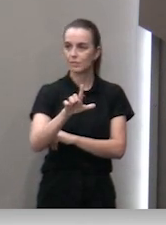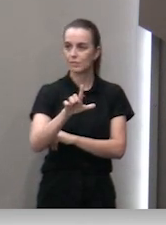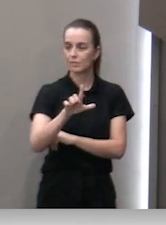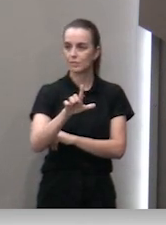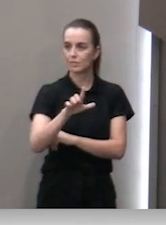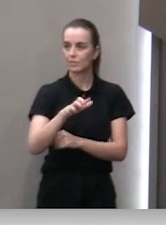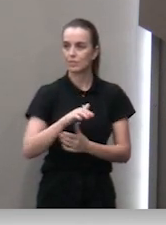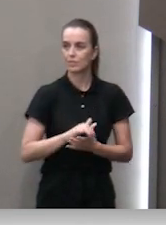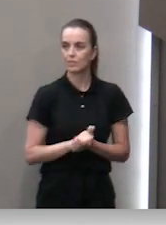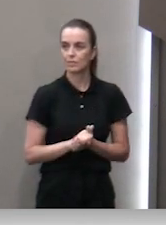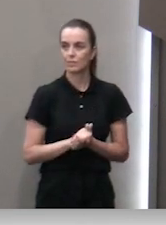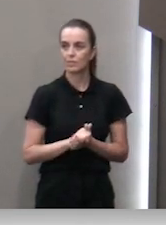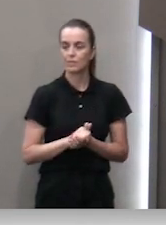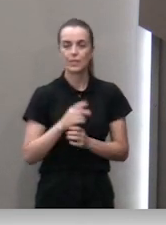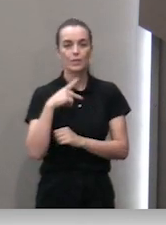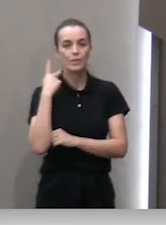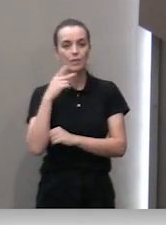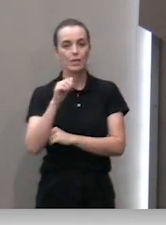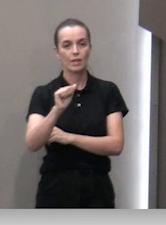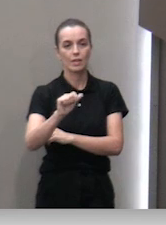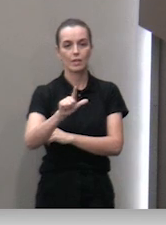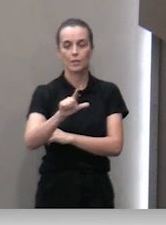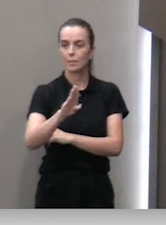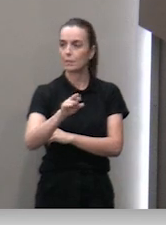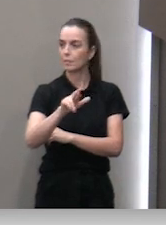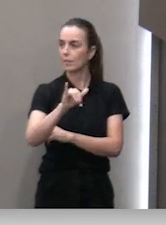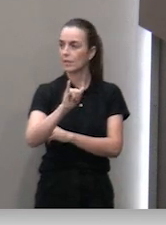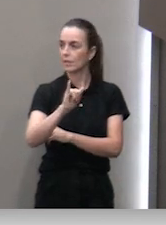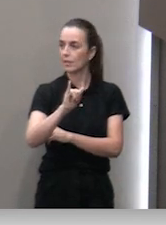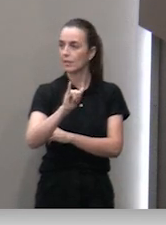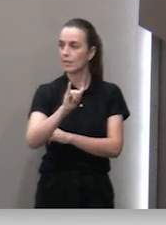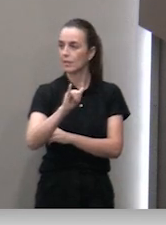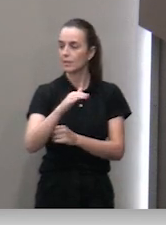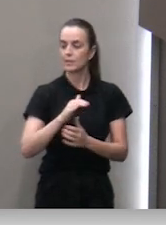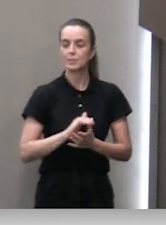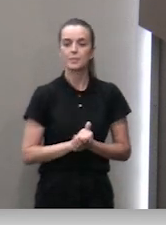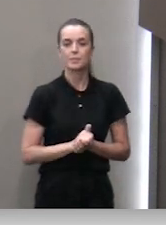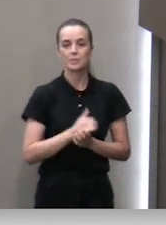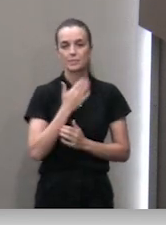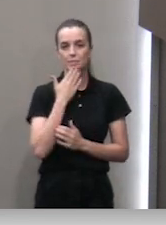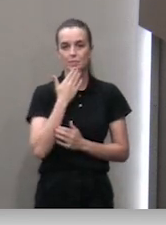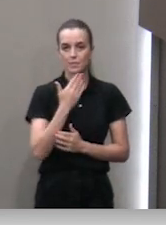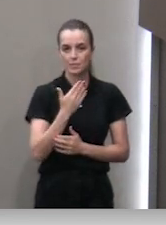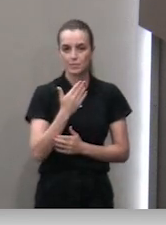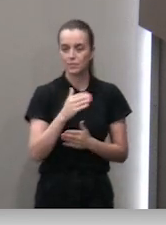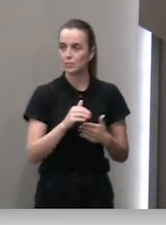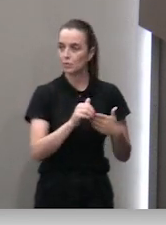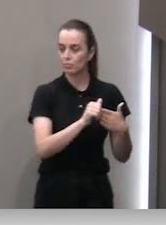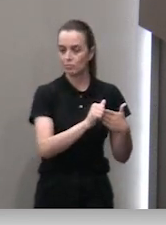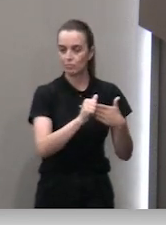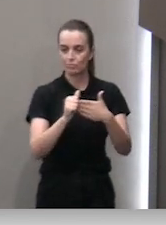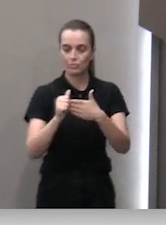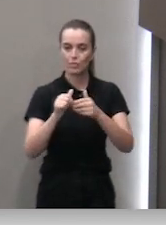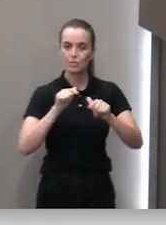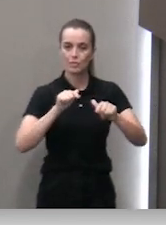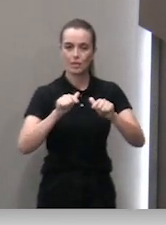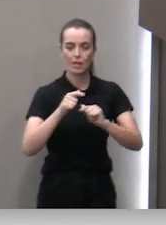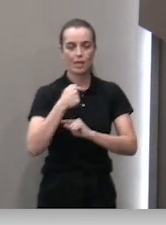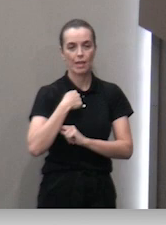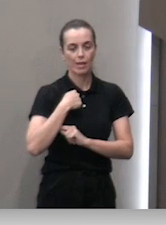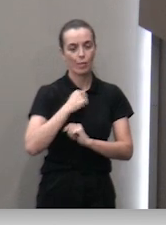Vereador Dr. Alberi Grando, por gentileza. Nós pedimos que o senhor conduza os trabalhos para que eu possa